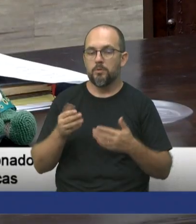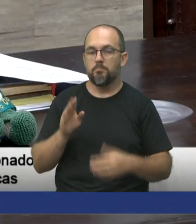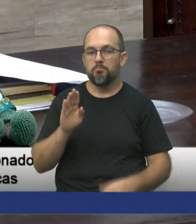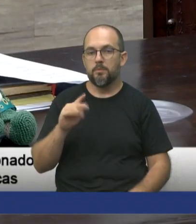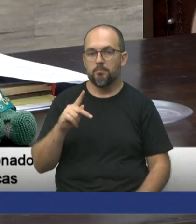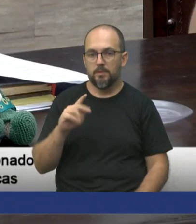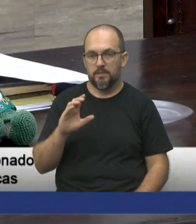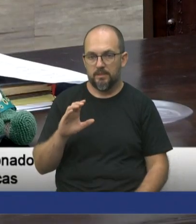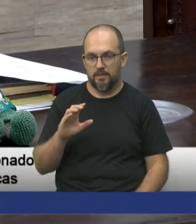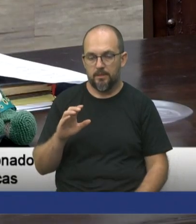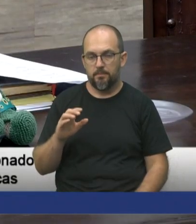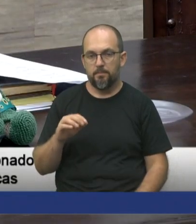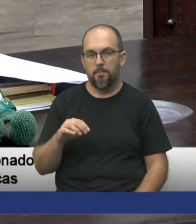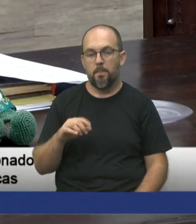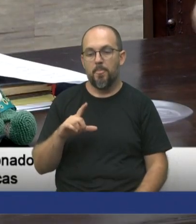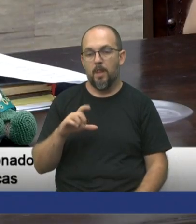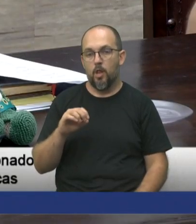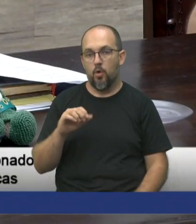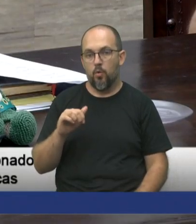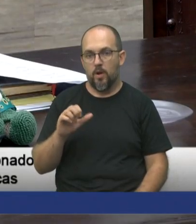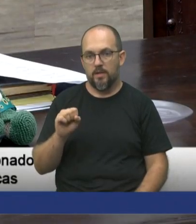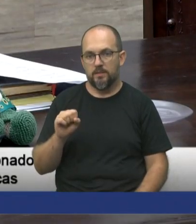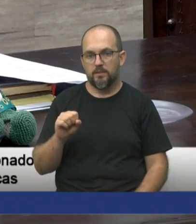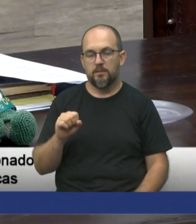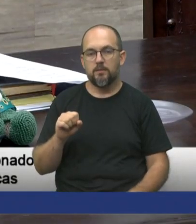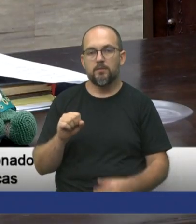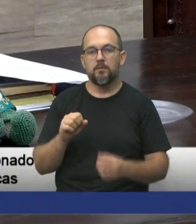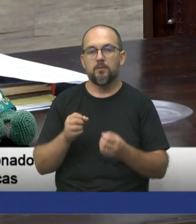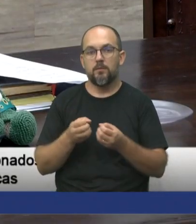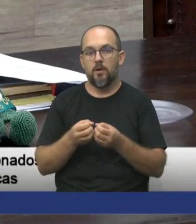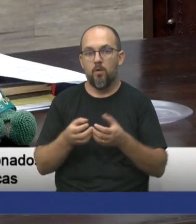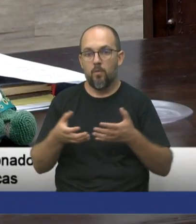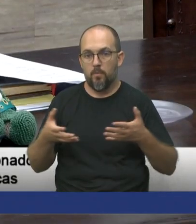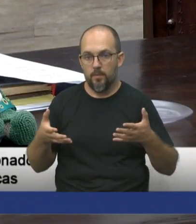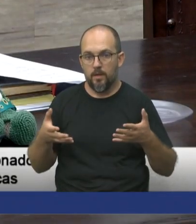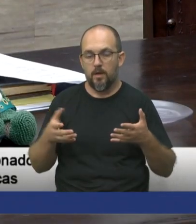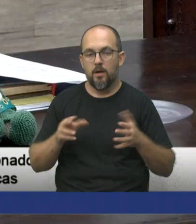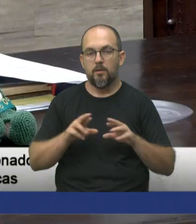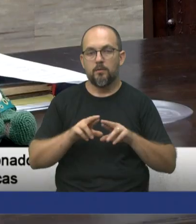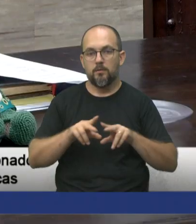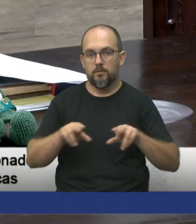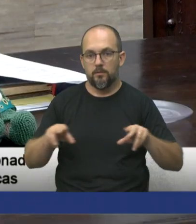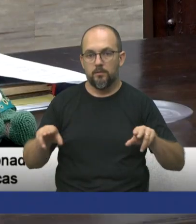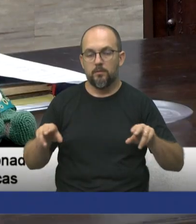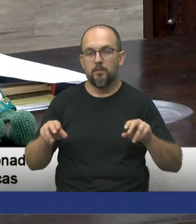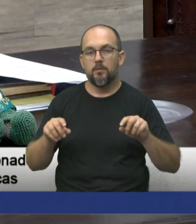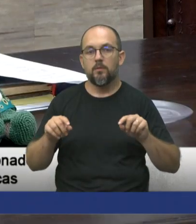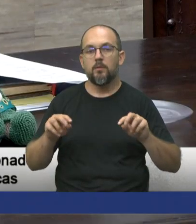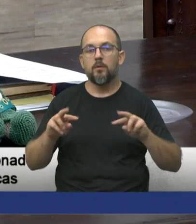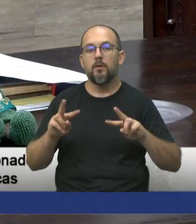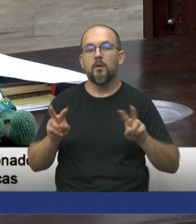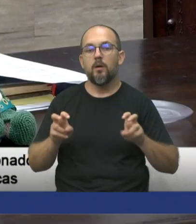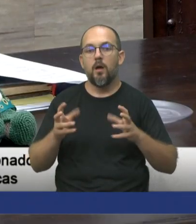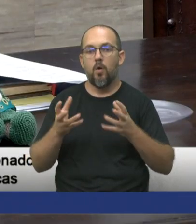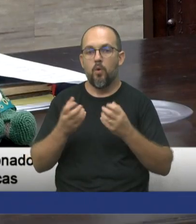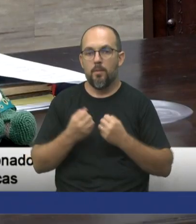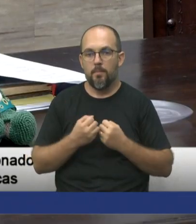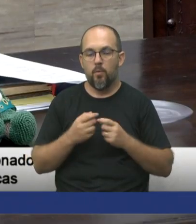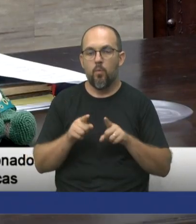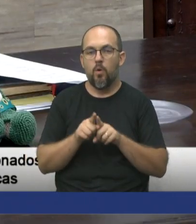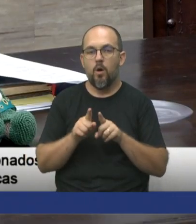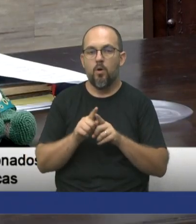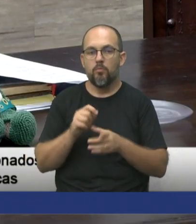continuada, o BPC Loas, ele teve uma ampliação no que diz respeito ao acolhimento, ao